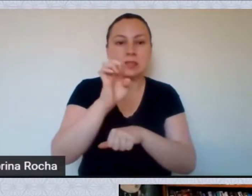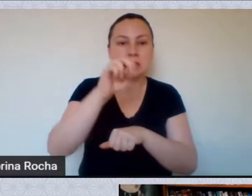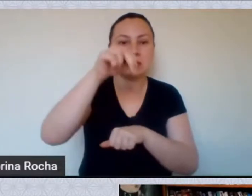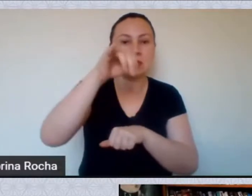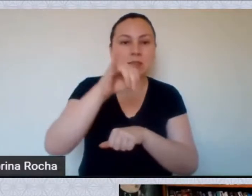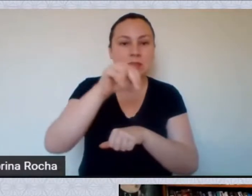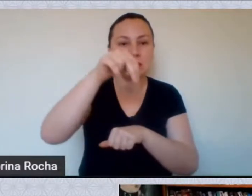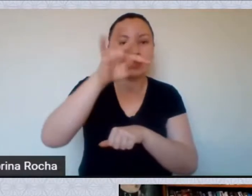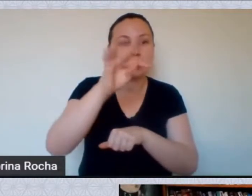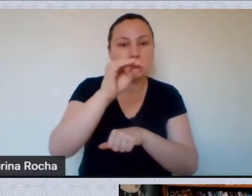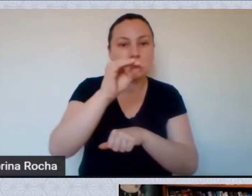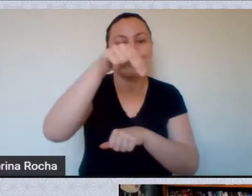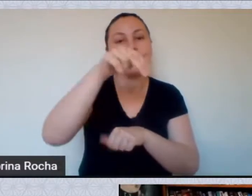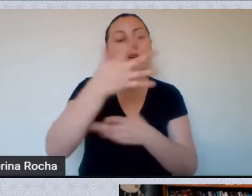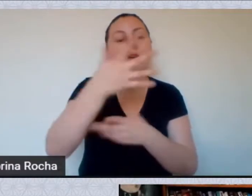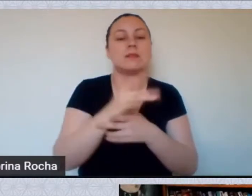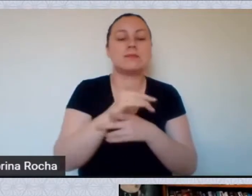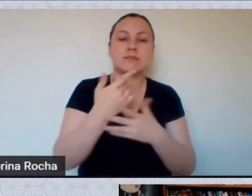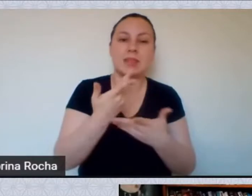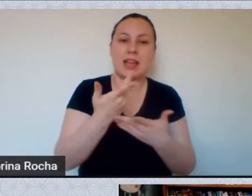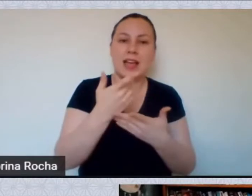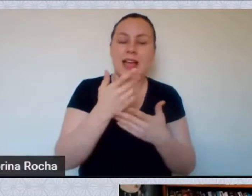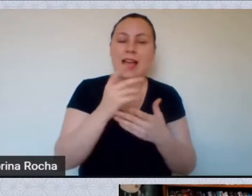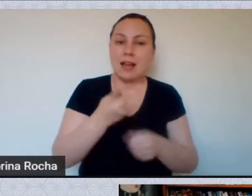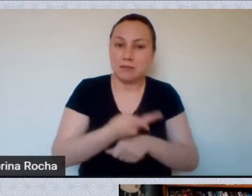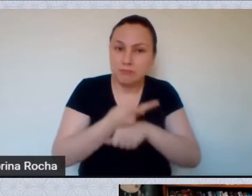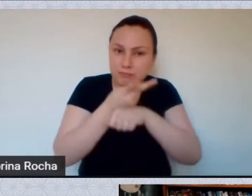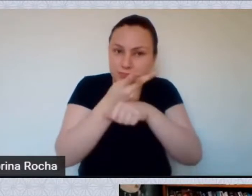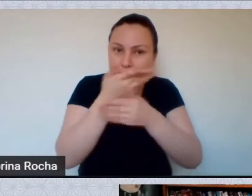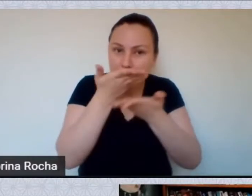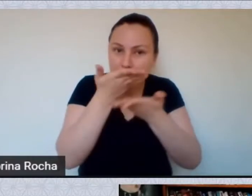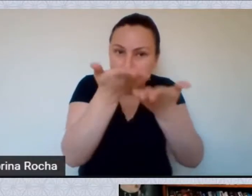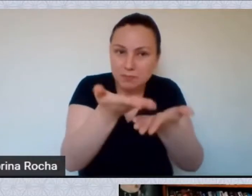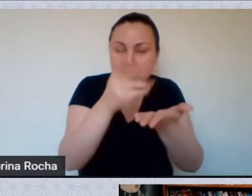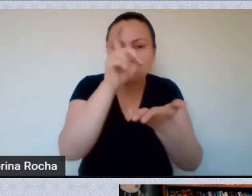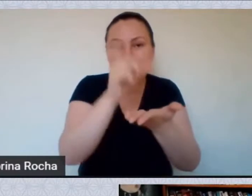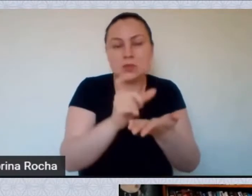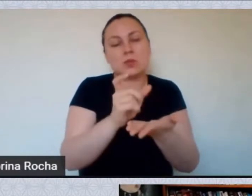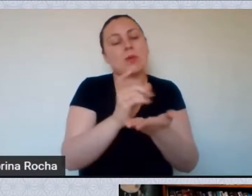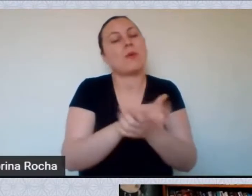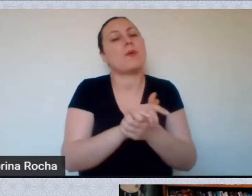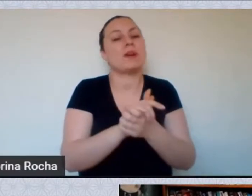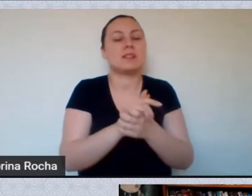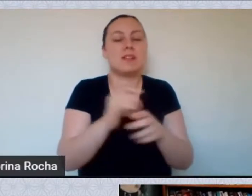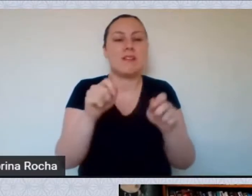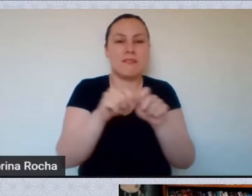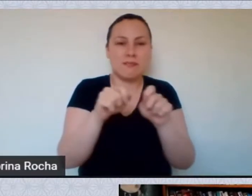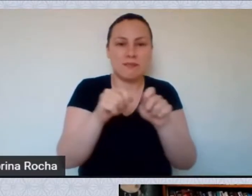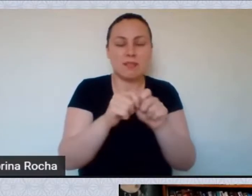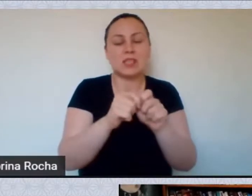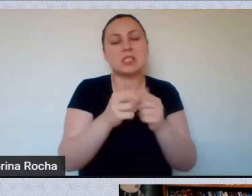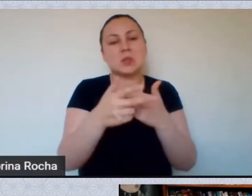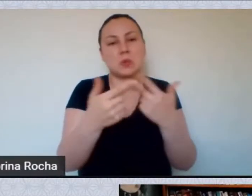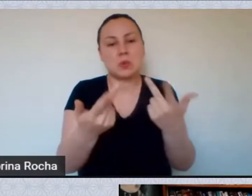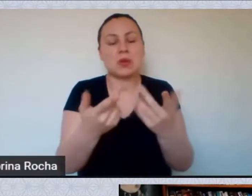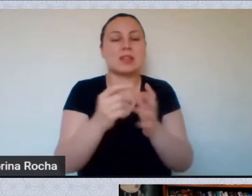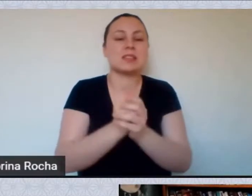personalidades que tenham feito uma contribuição excepcional para a afirmação da dimensão espiritual da vida.